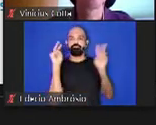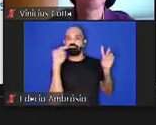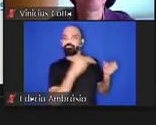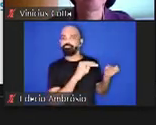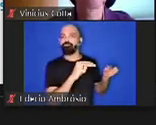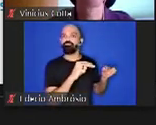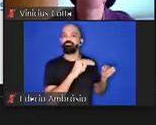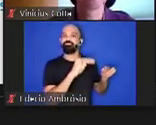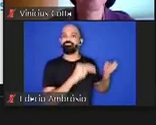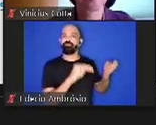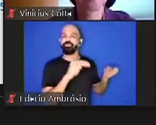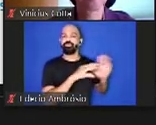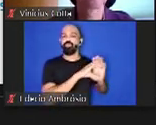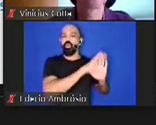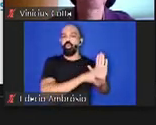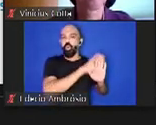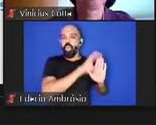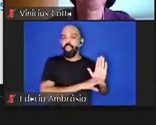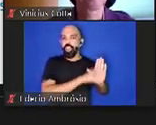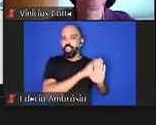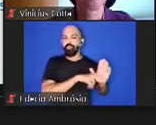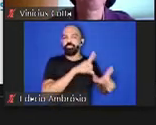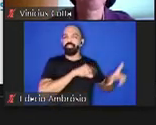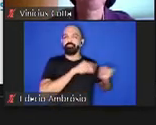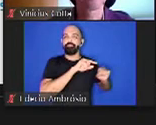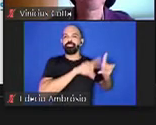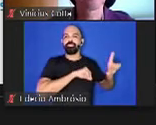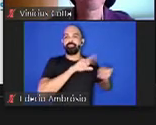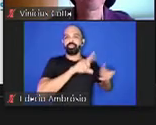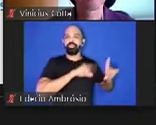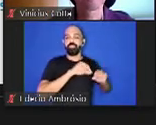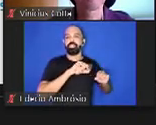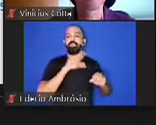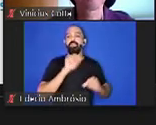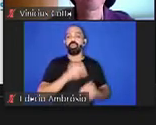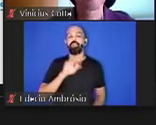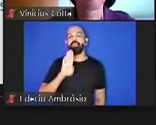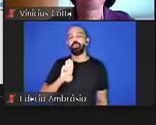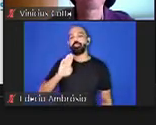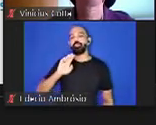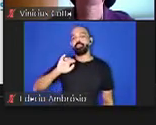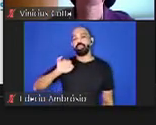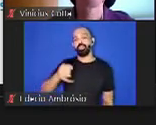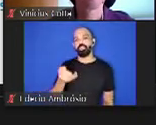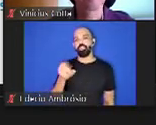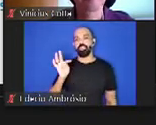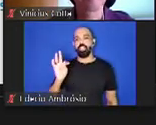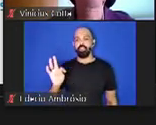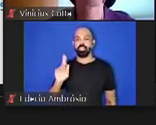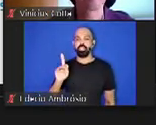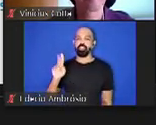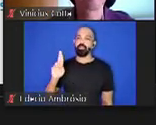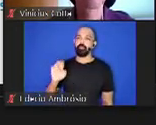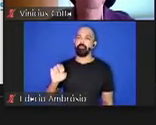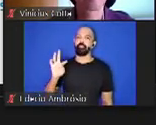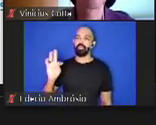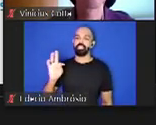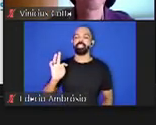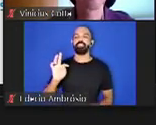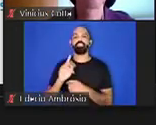seus currículos para seleções, inclusive, de BJT, do Print e pós-doc, que